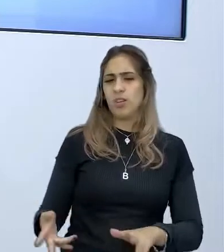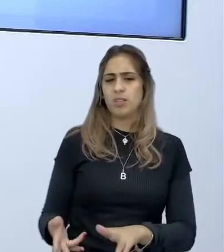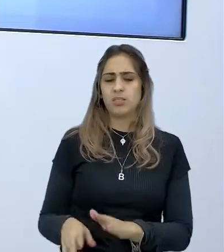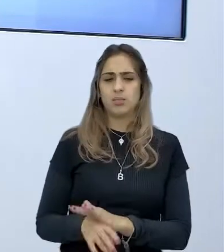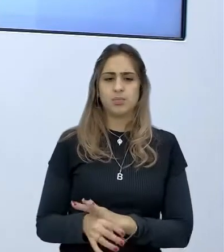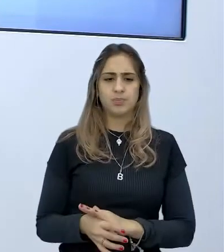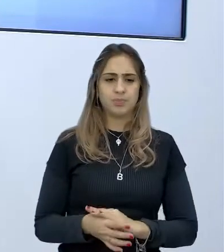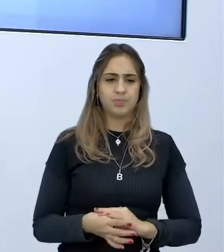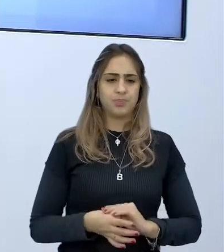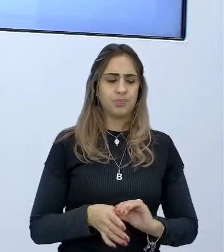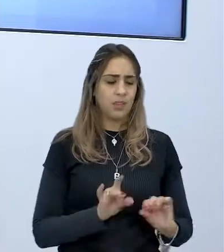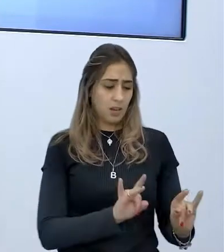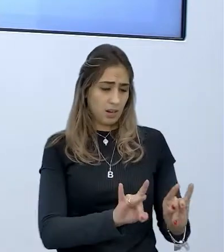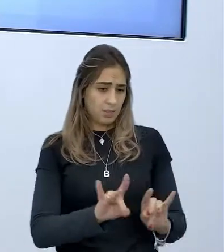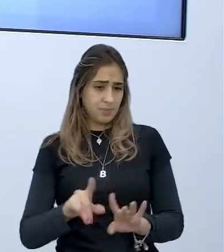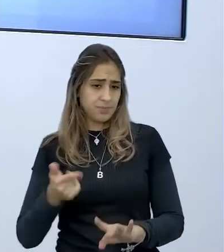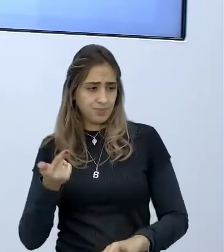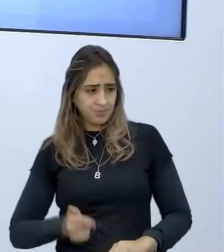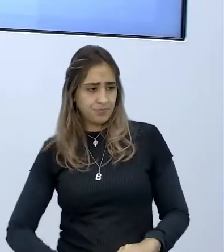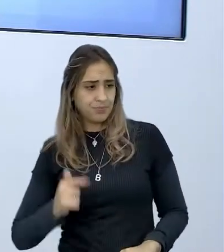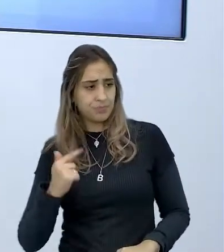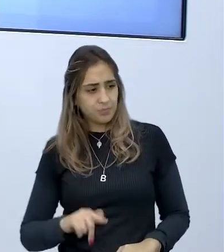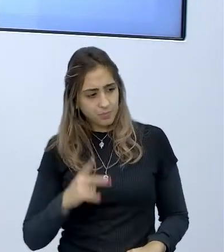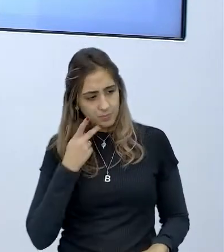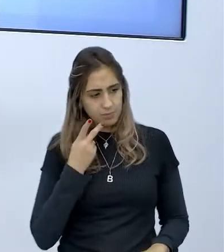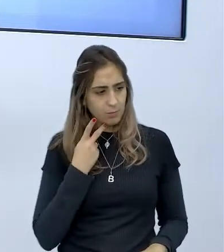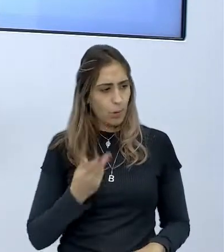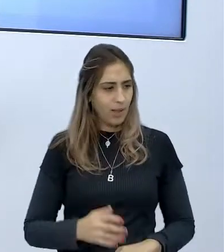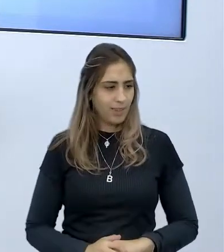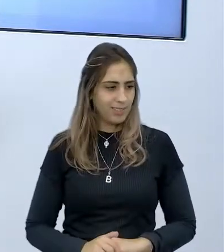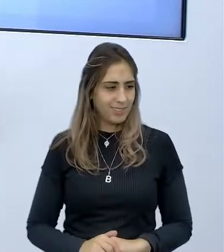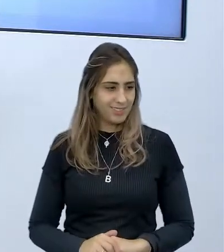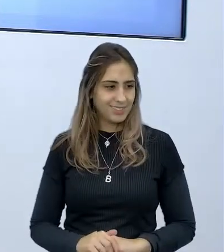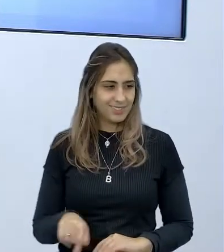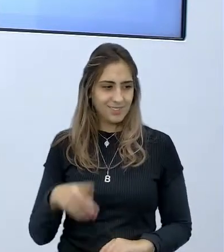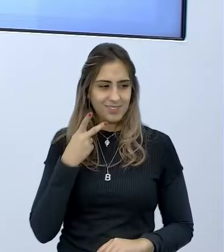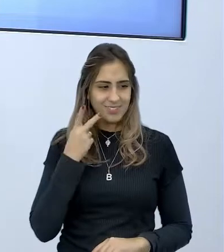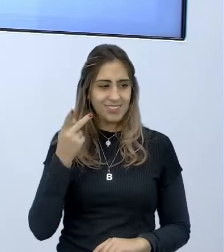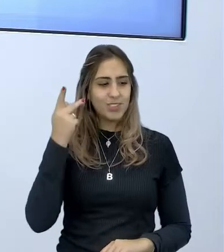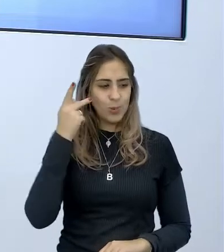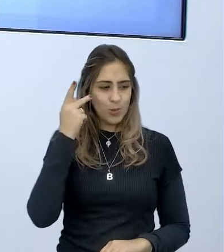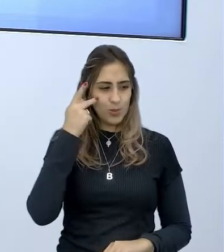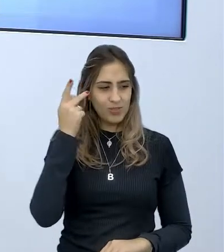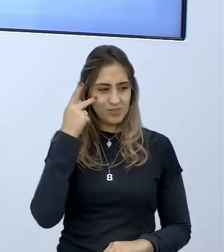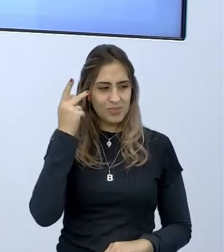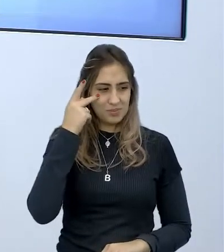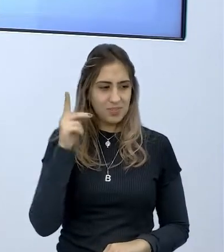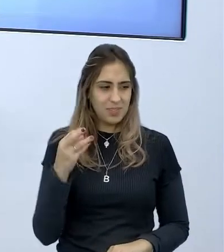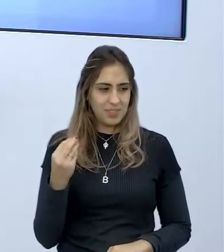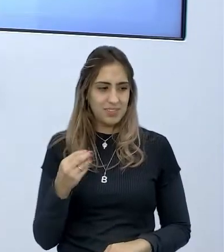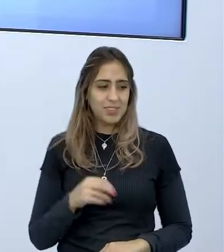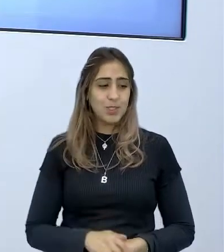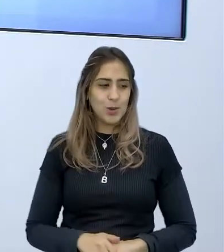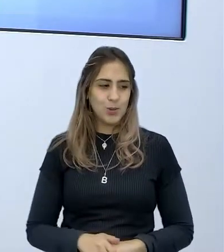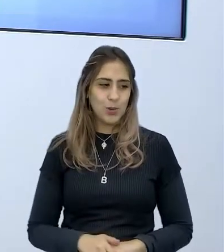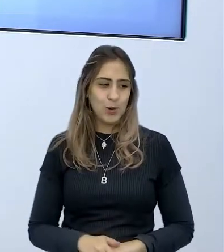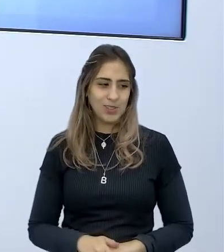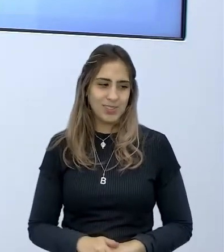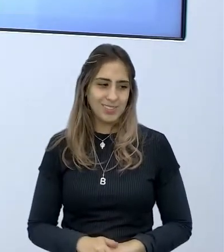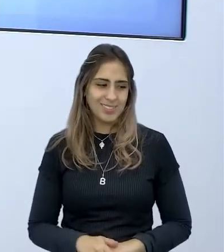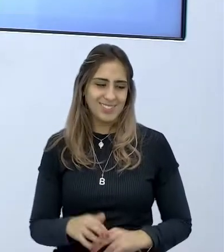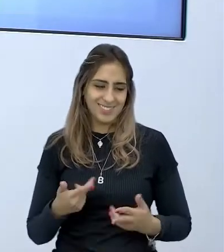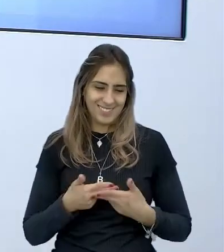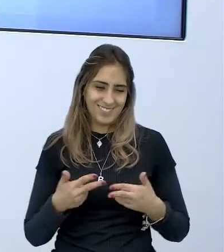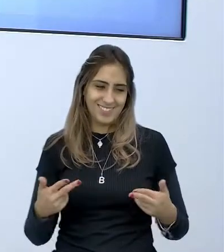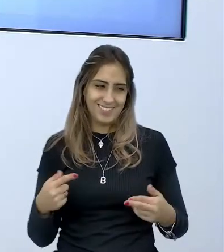aí a gente vai cada vez olhando mais para dentro. Então vamos olhar para São Paulo, é um estado muito grande. Você pode dizer que uma pessoa que está lá no